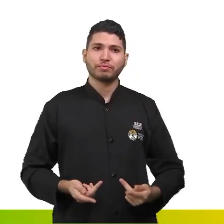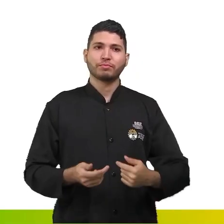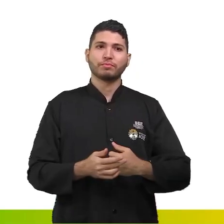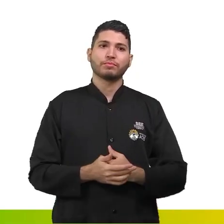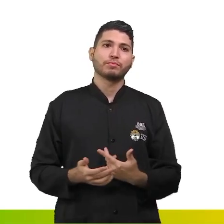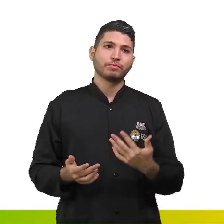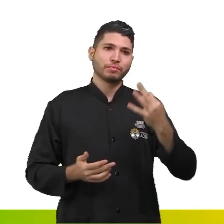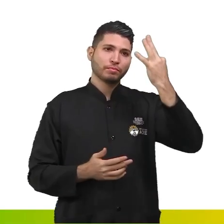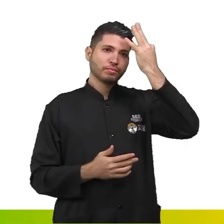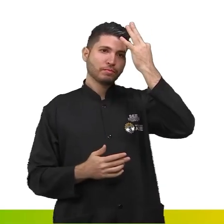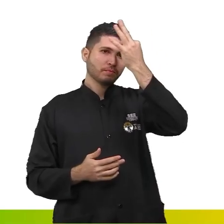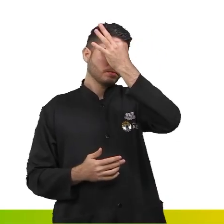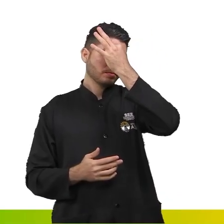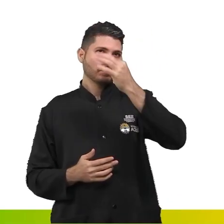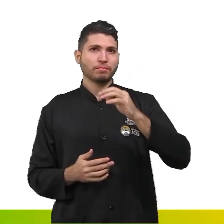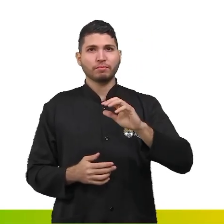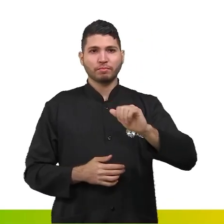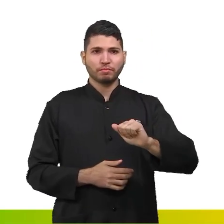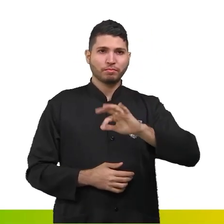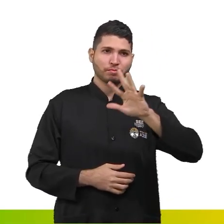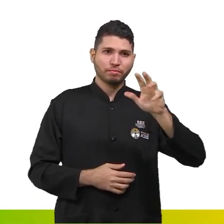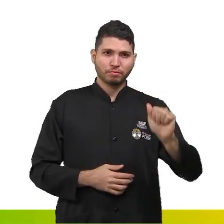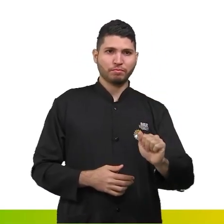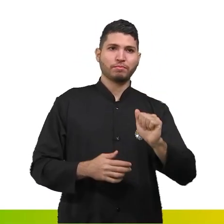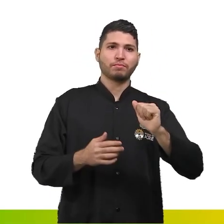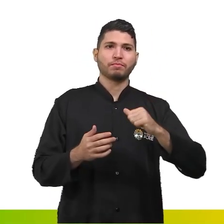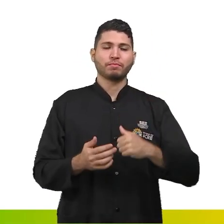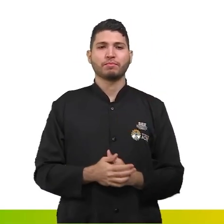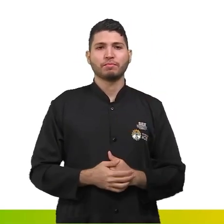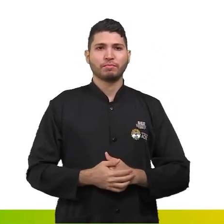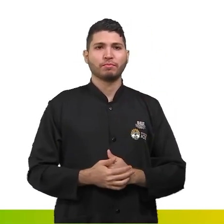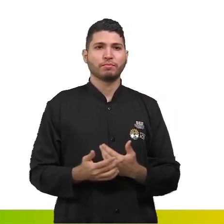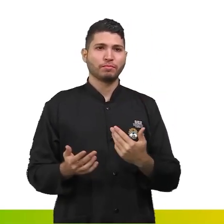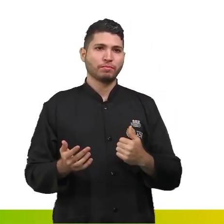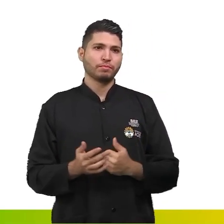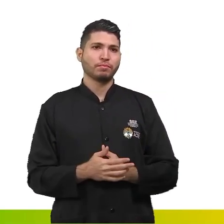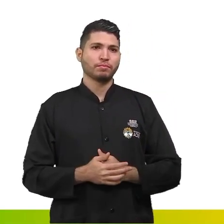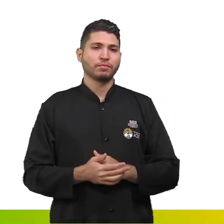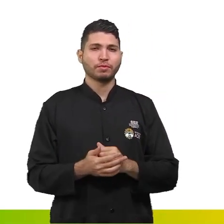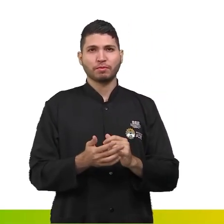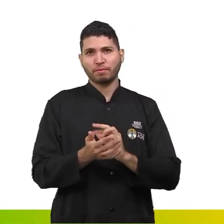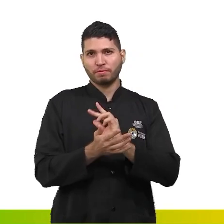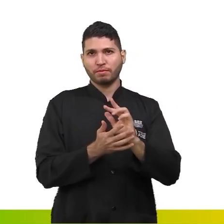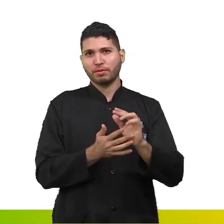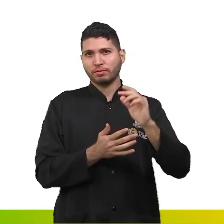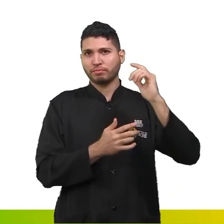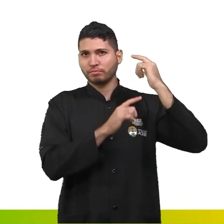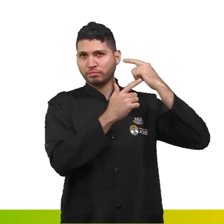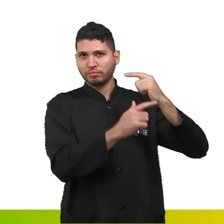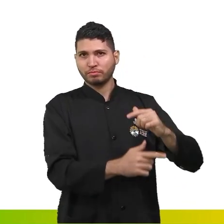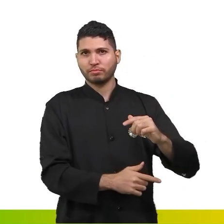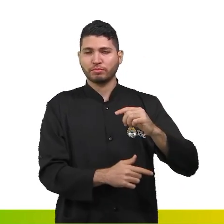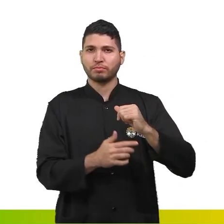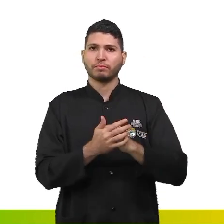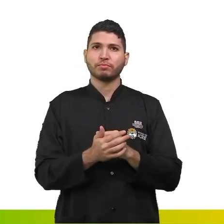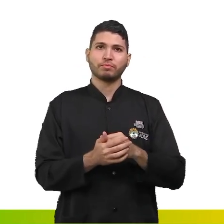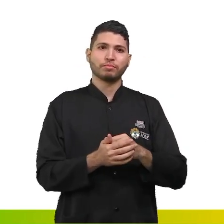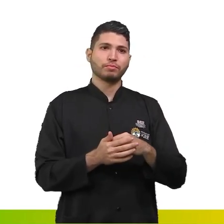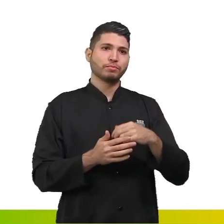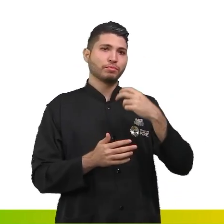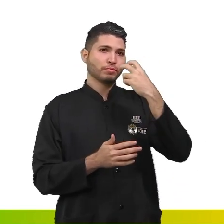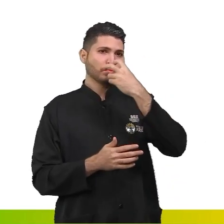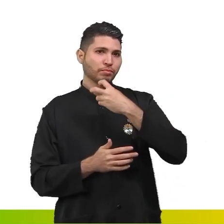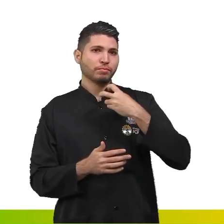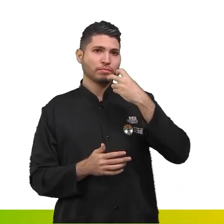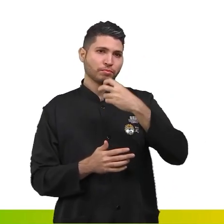a filosofia africana, um campo diversificado com diferentes tradições orais, sistemas de crenças e